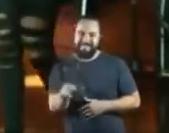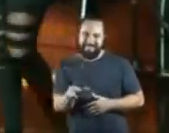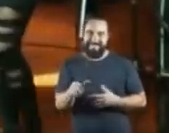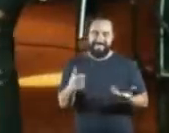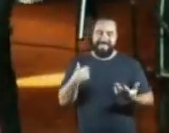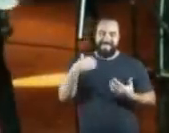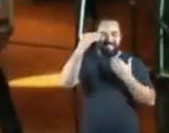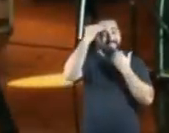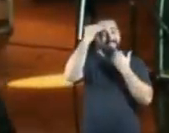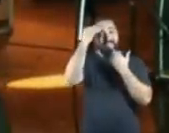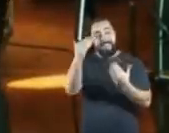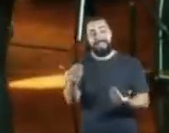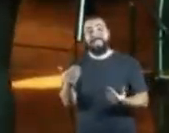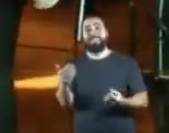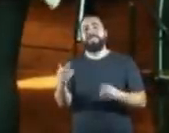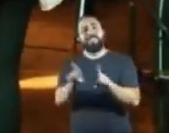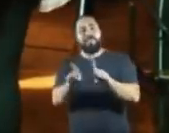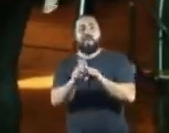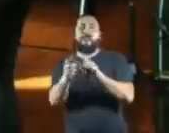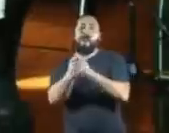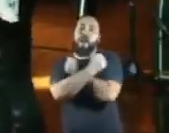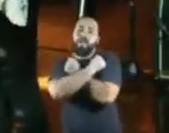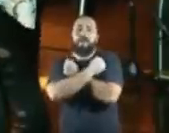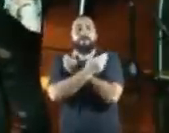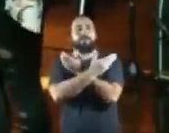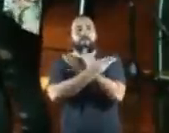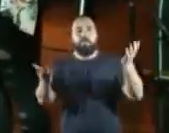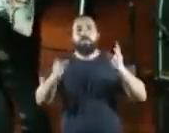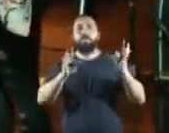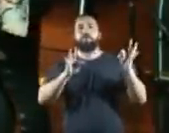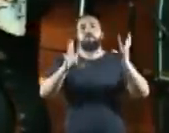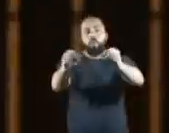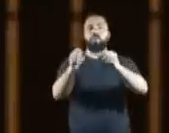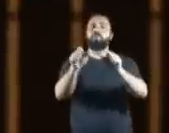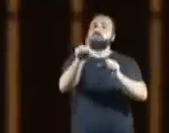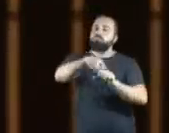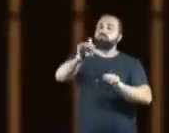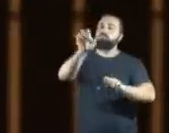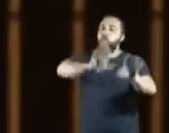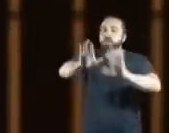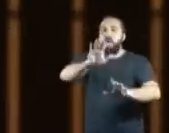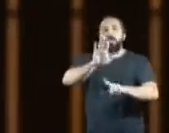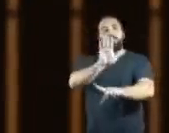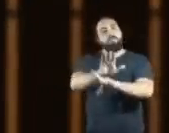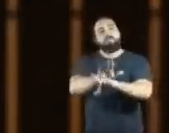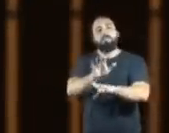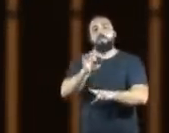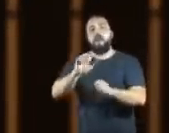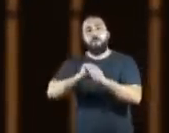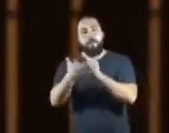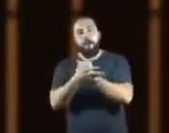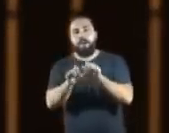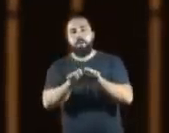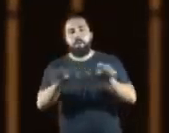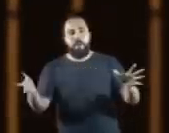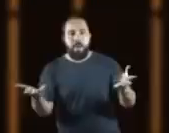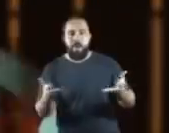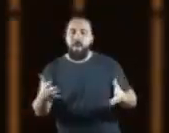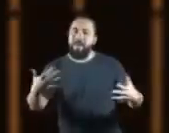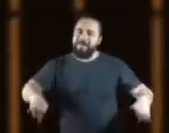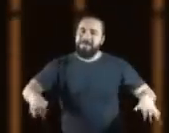E um grande abraço a todos e que todos se cuidem. E se protejam dessa pandemia terrível que